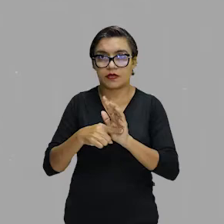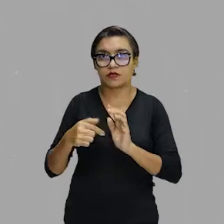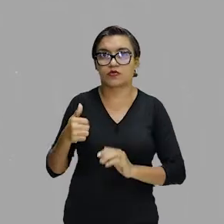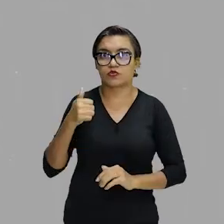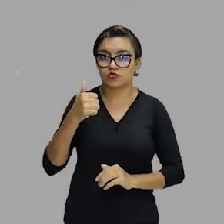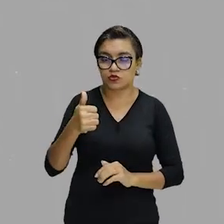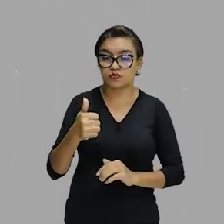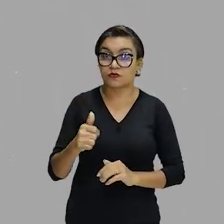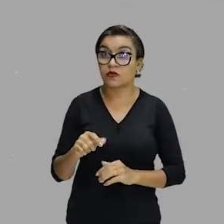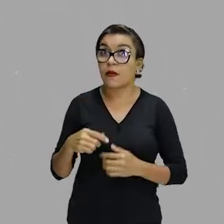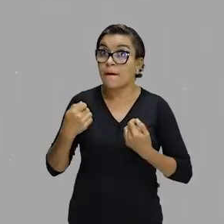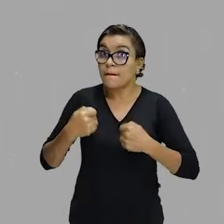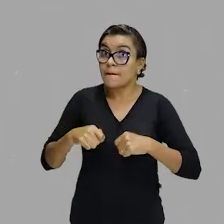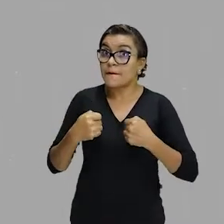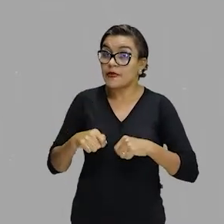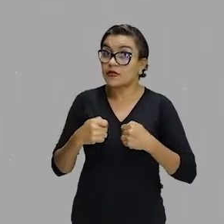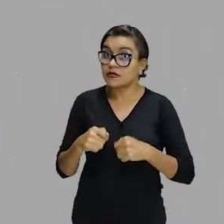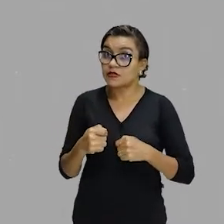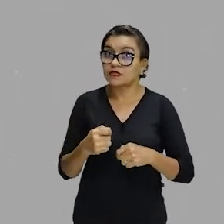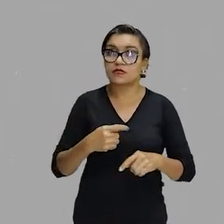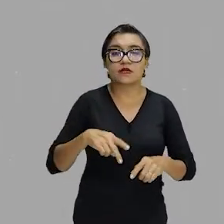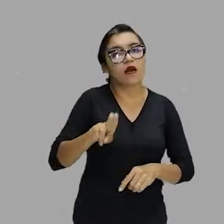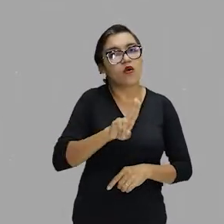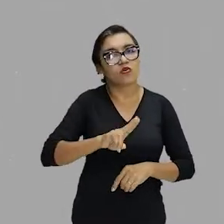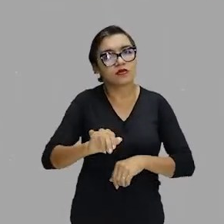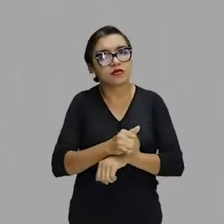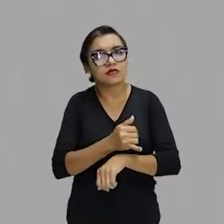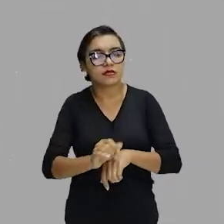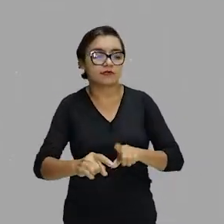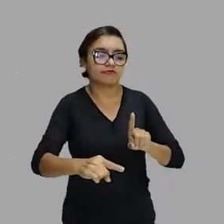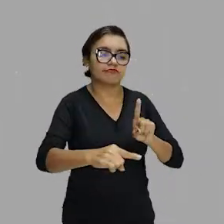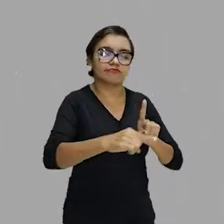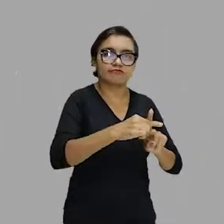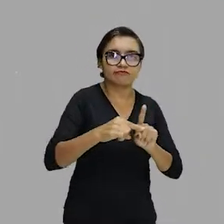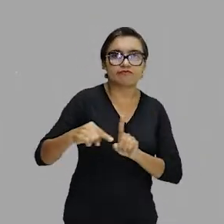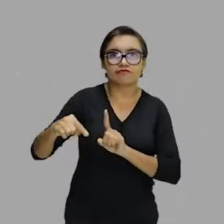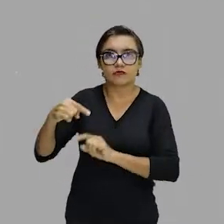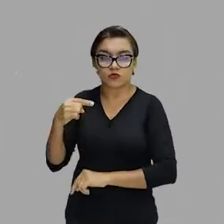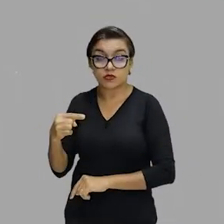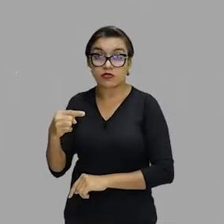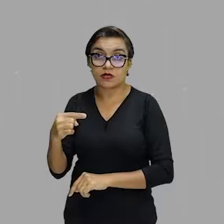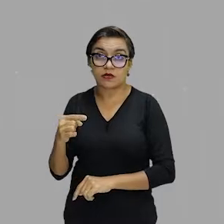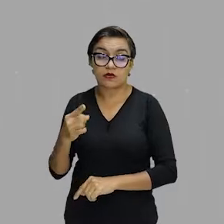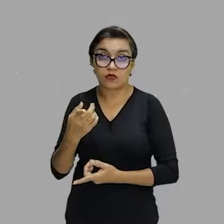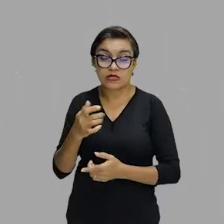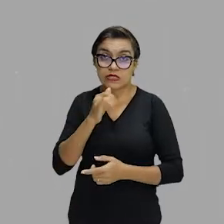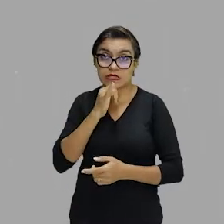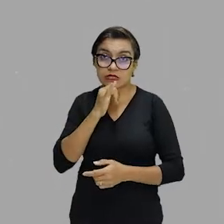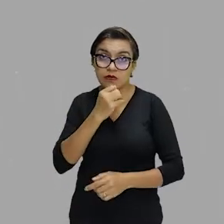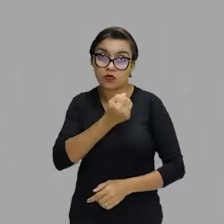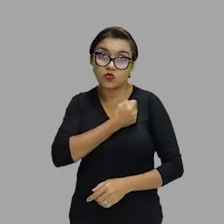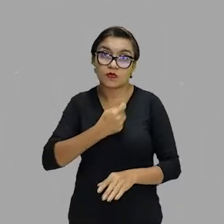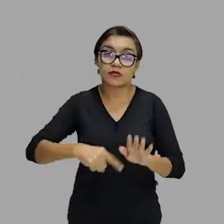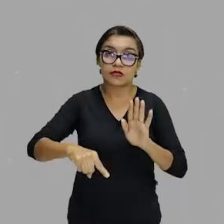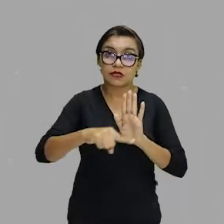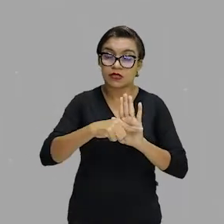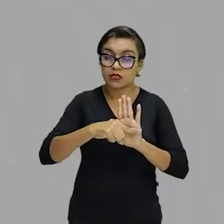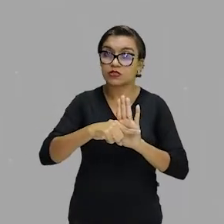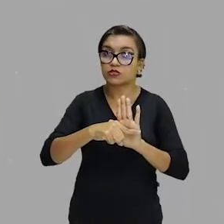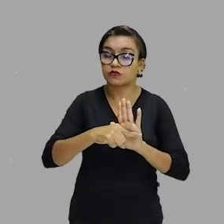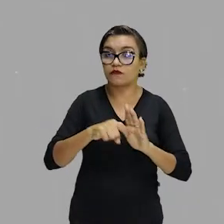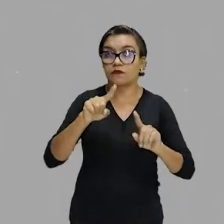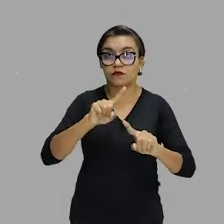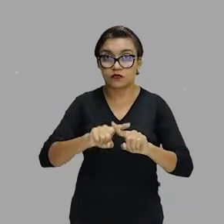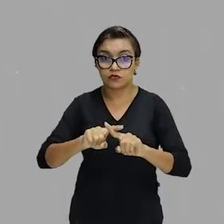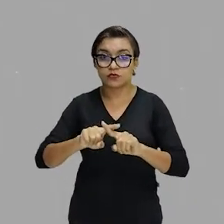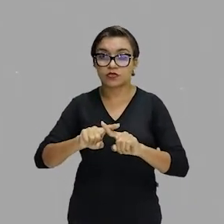Bem aqui, nós precisamos fazer um jogo de sinais. O jogo de sinais, que é essa multiplicação desse número negativo que está aqui,